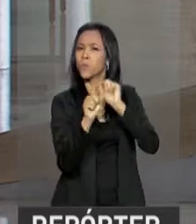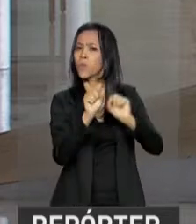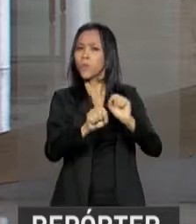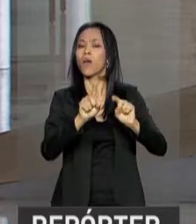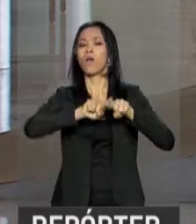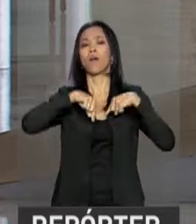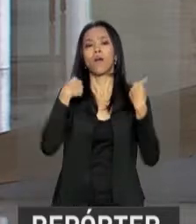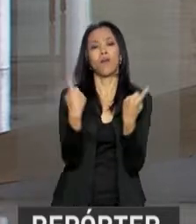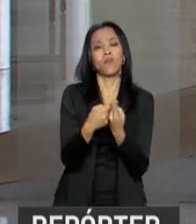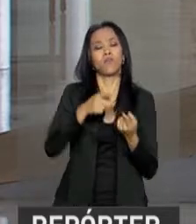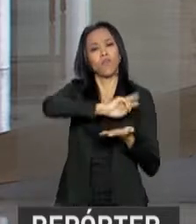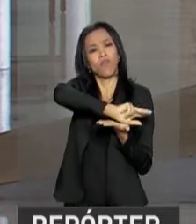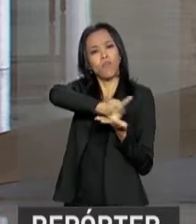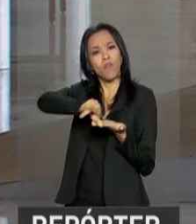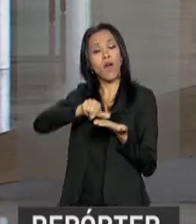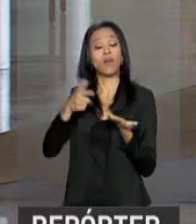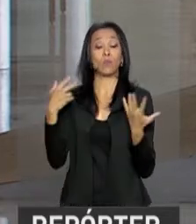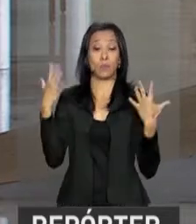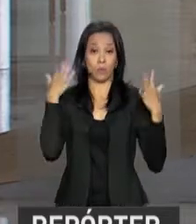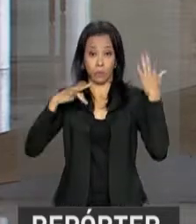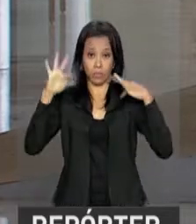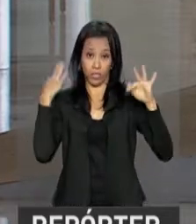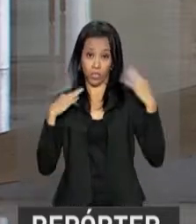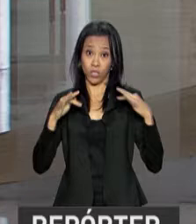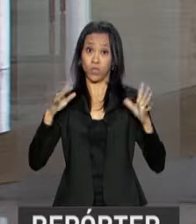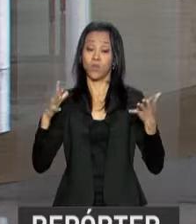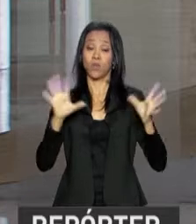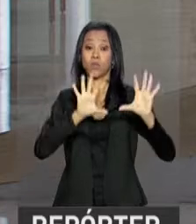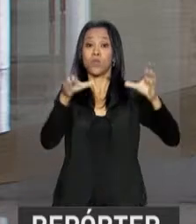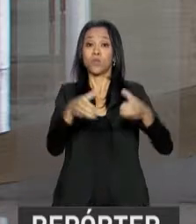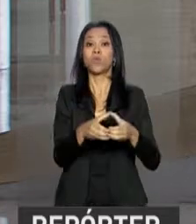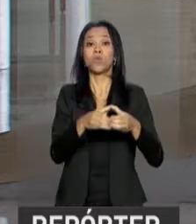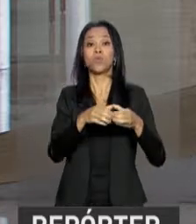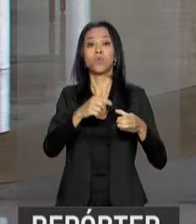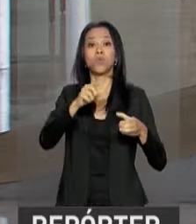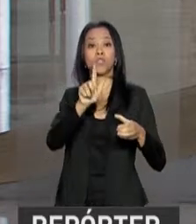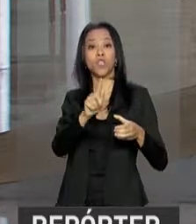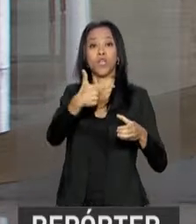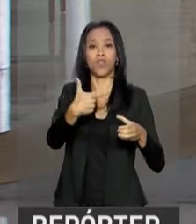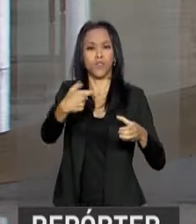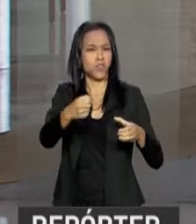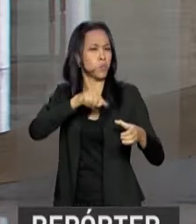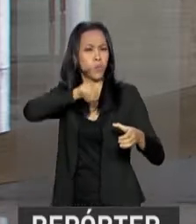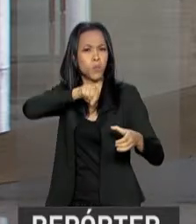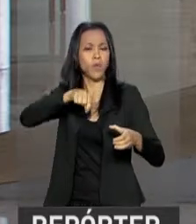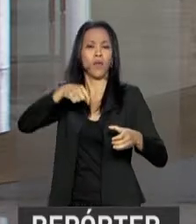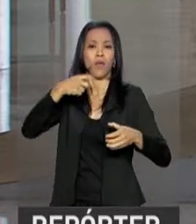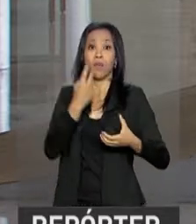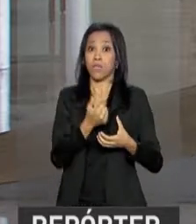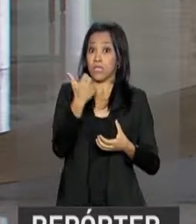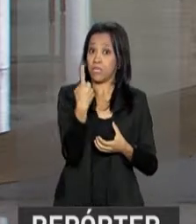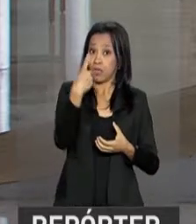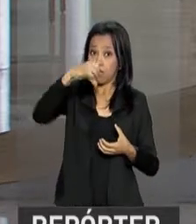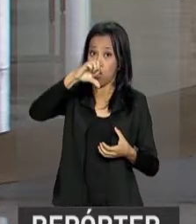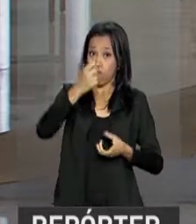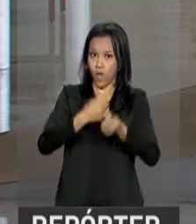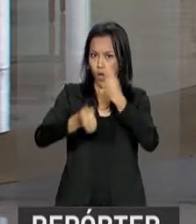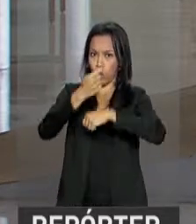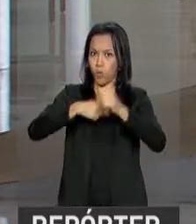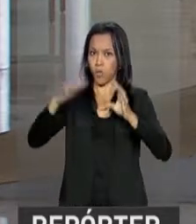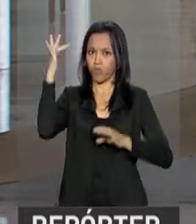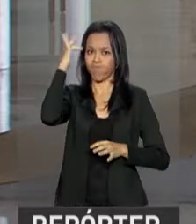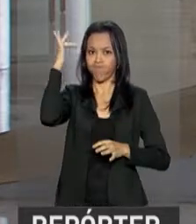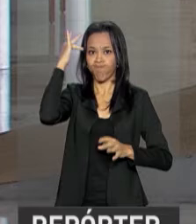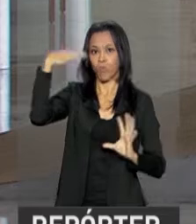dos ministros do turismo do g20 que o grupo que reúne as 19 maiores economias do mundo mais a união